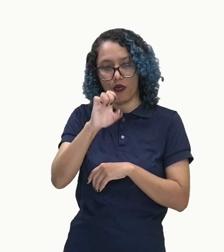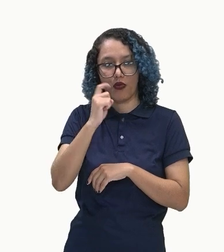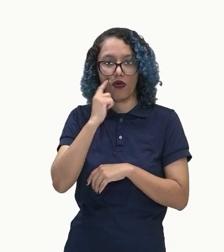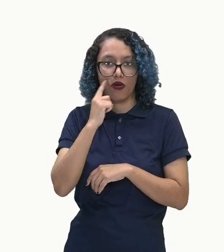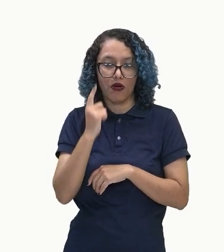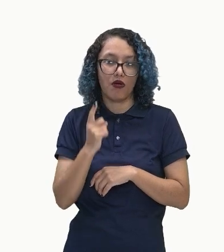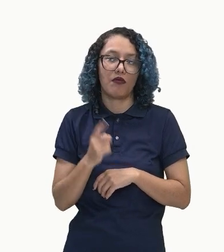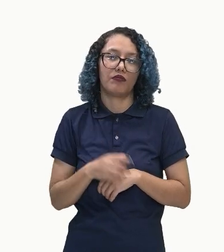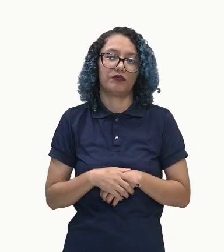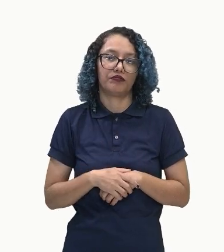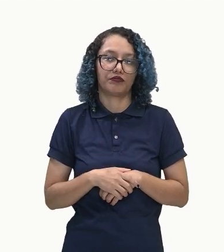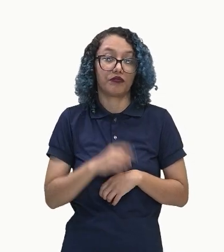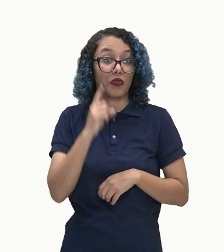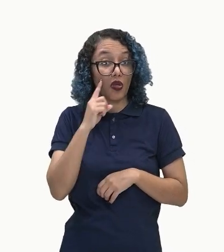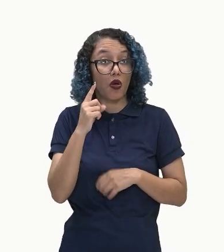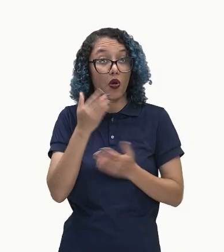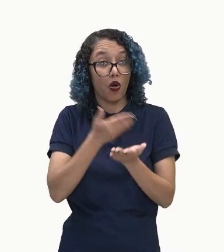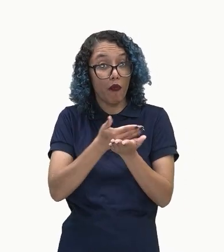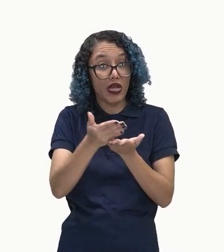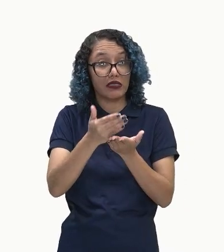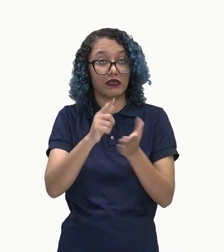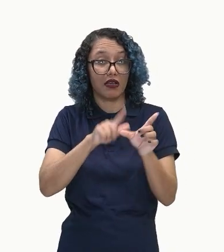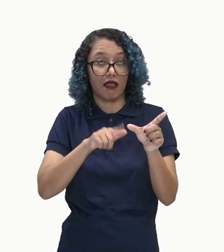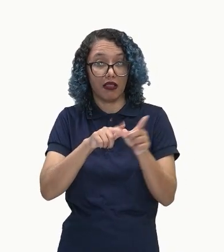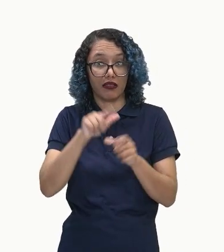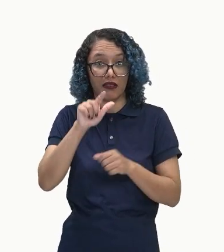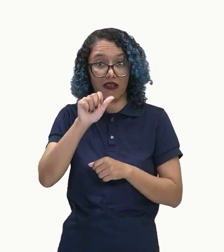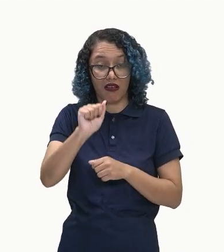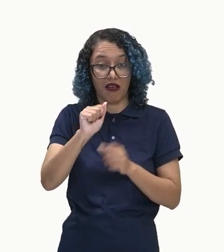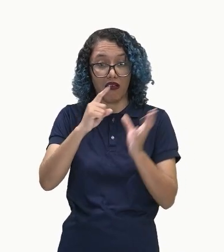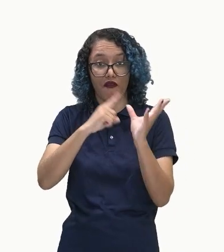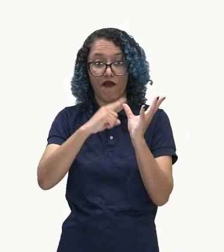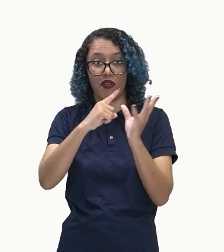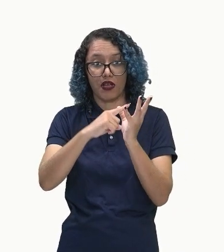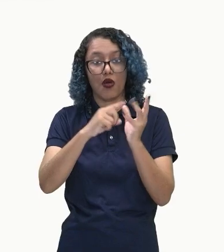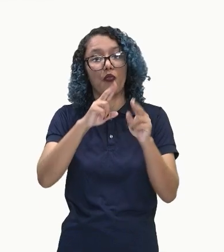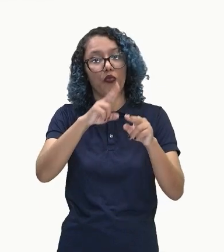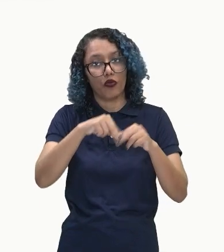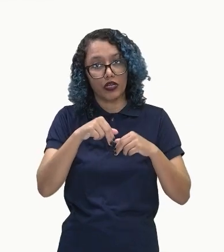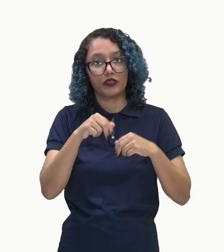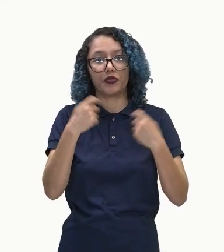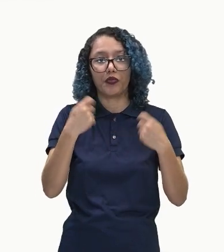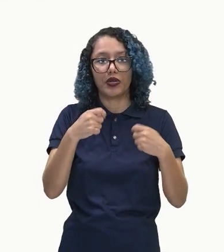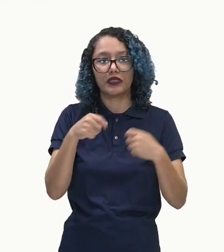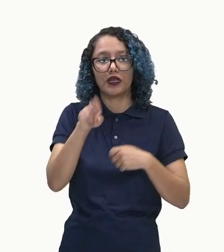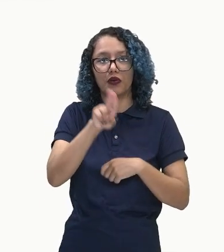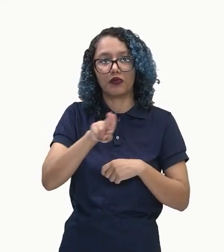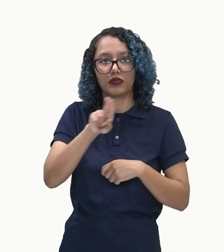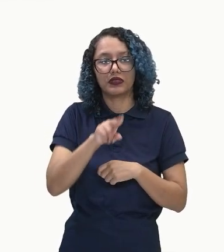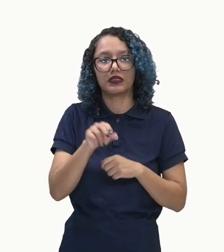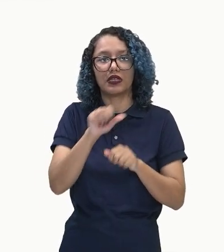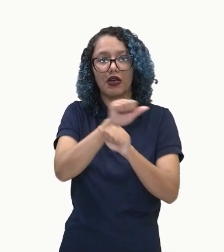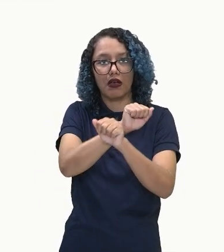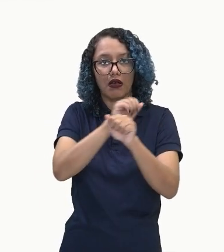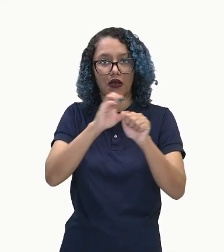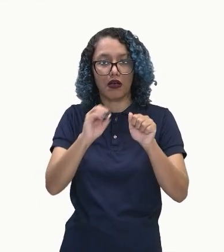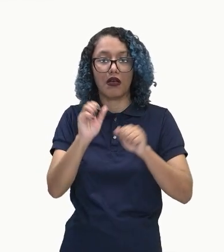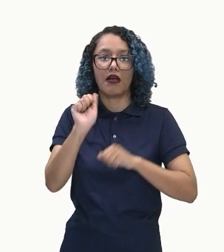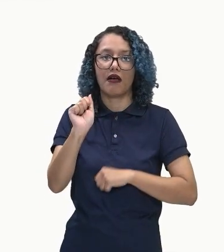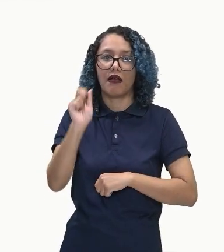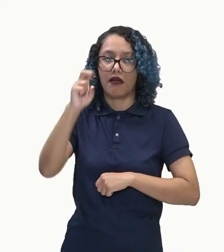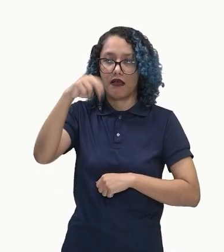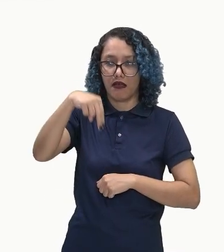Olha só, aqui ó, eu tenho uma vogal, certo? Por isso eu utilizo a expressão, né, ou então o artigo